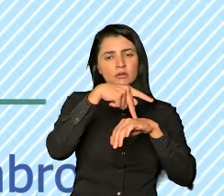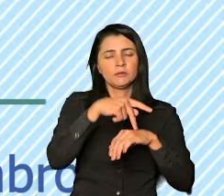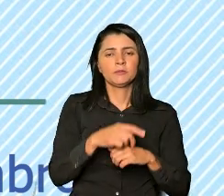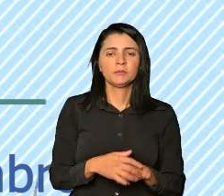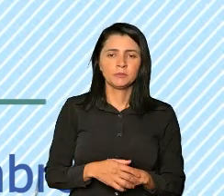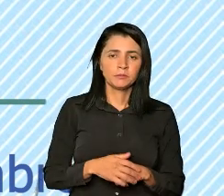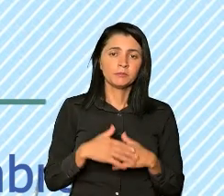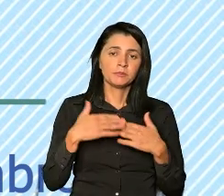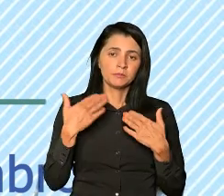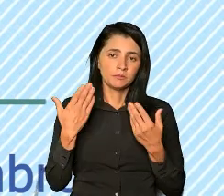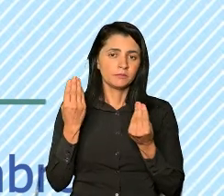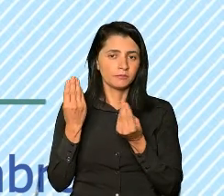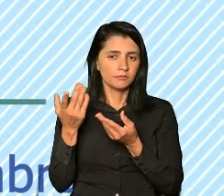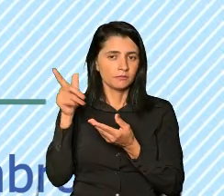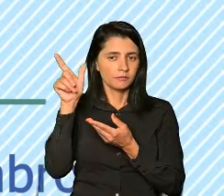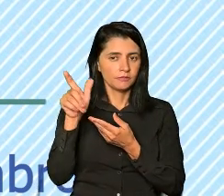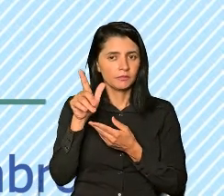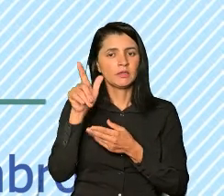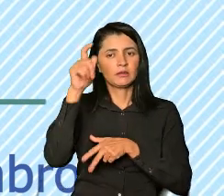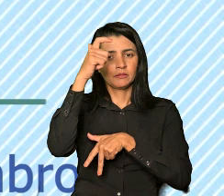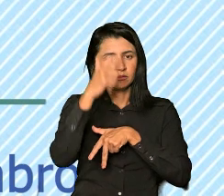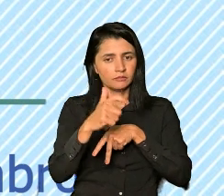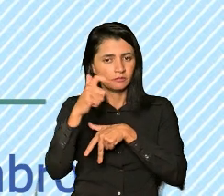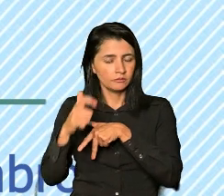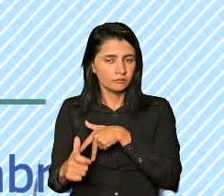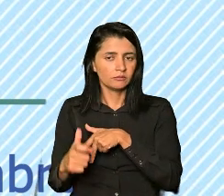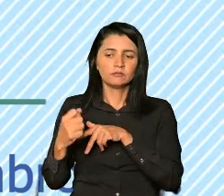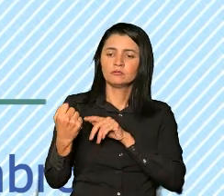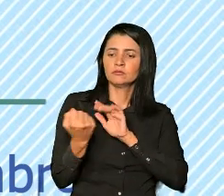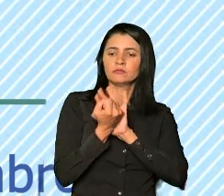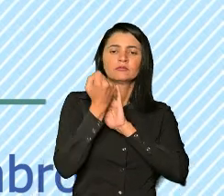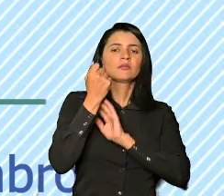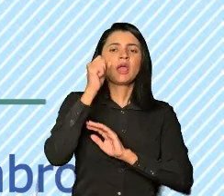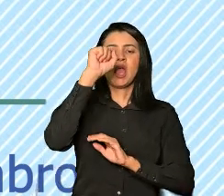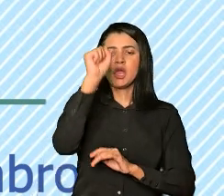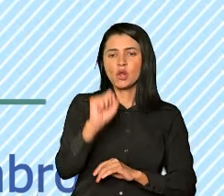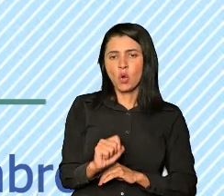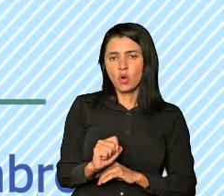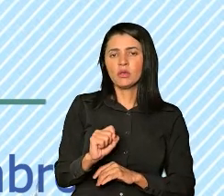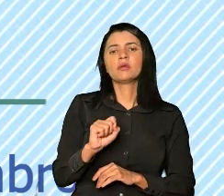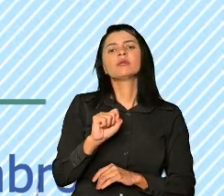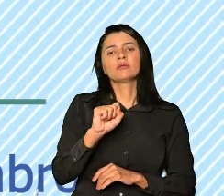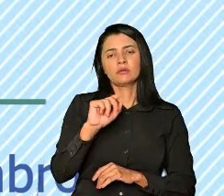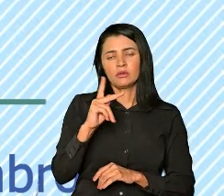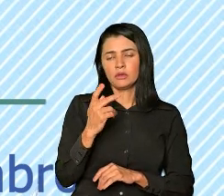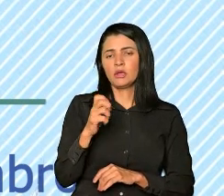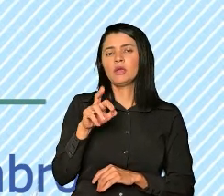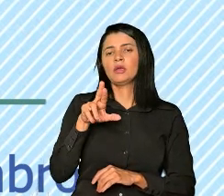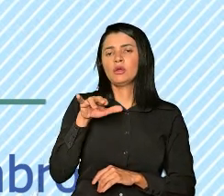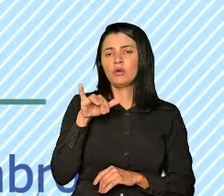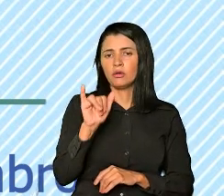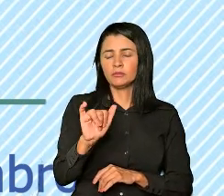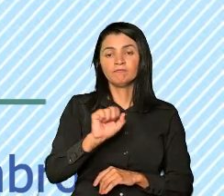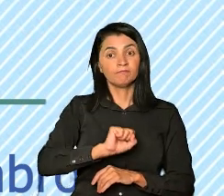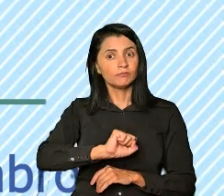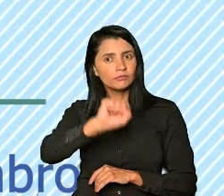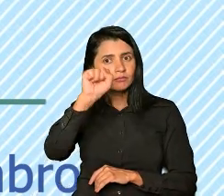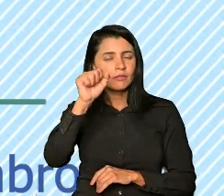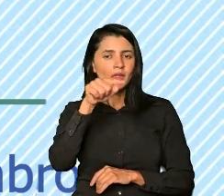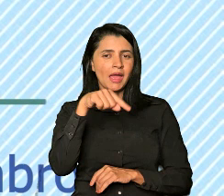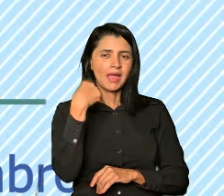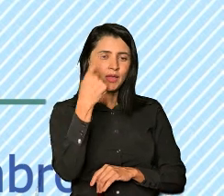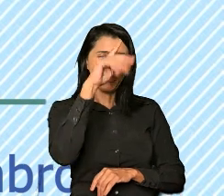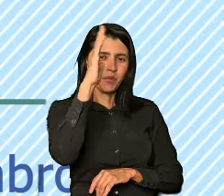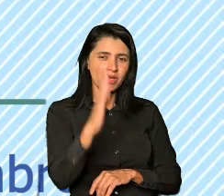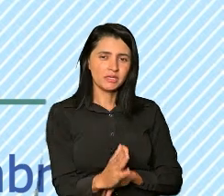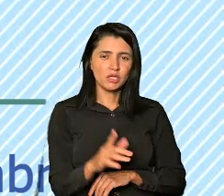E aí atribuído a esses personagens o título de herói ou heroína. No Brasil, o nosso panteão ele não tem os